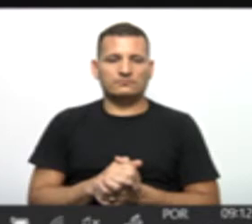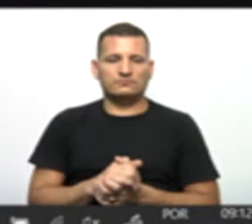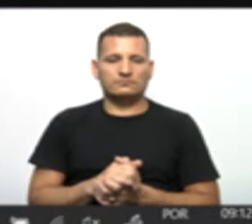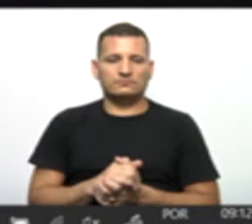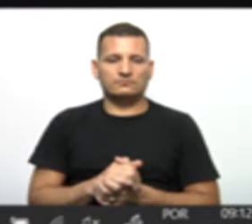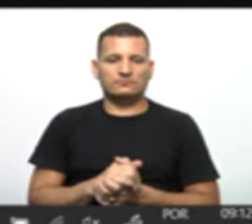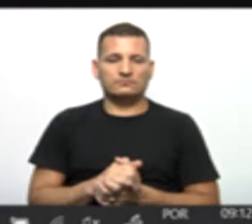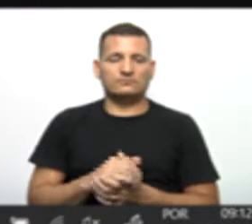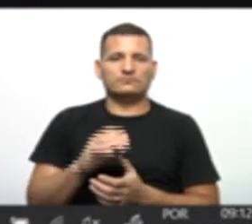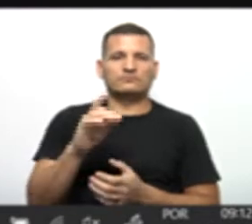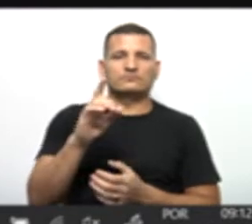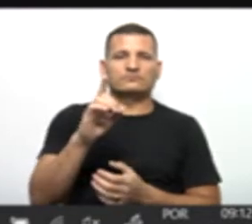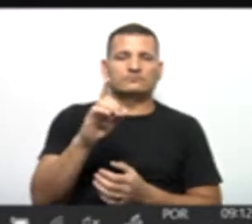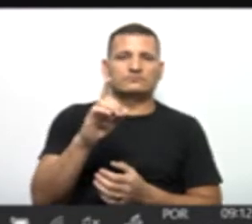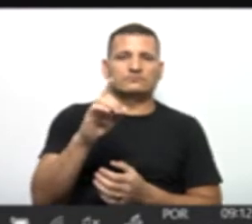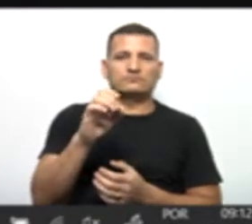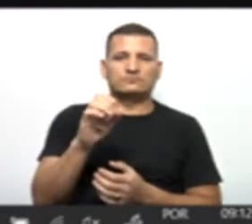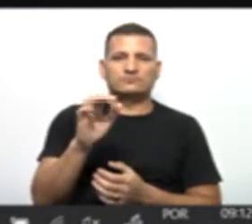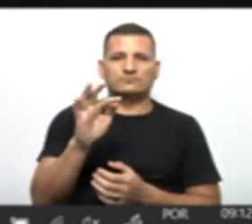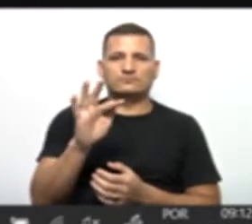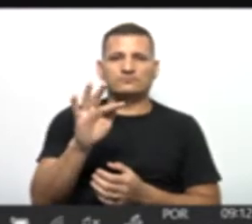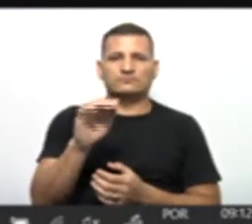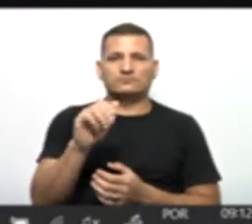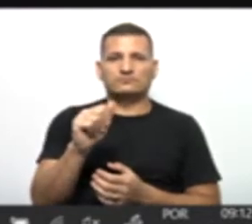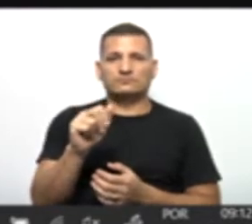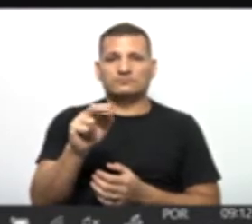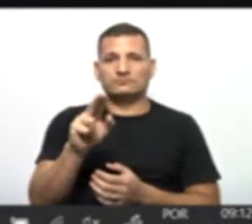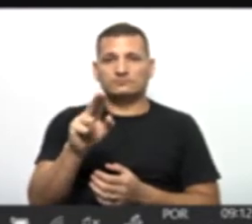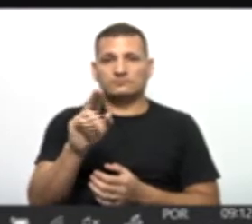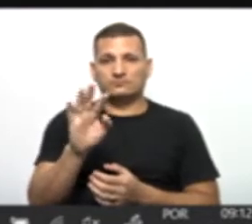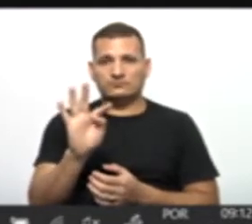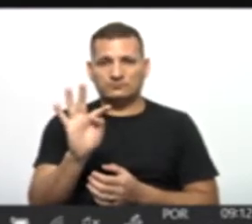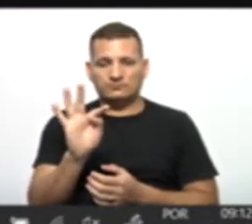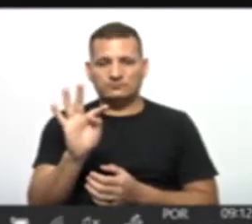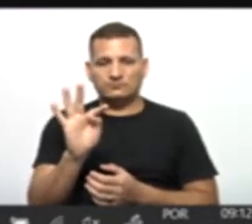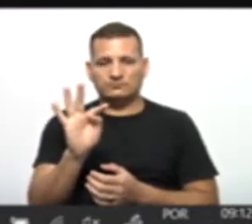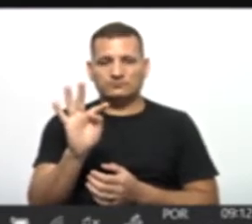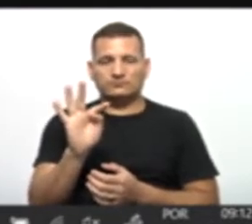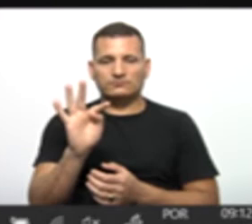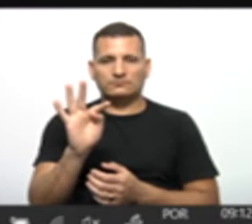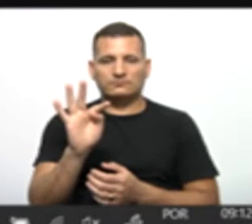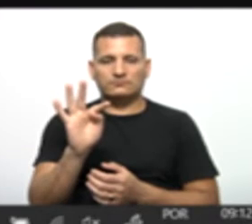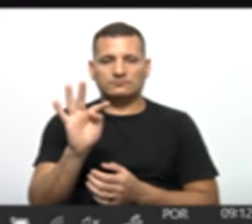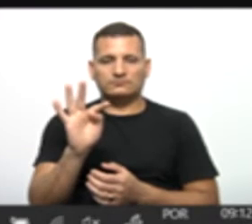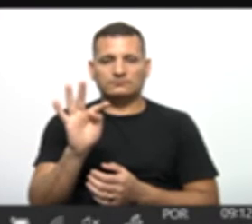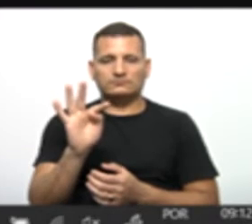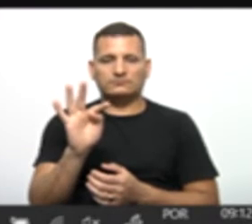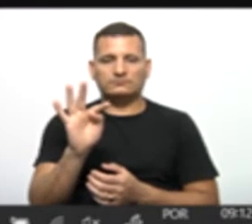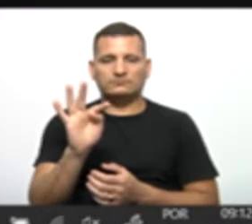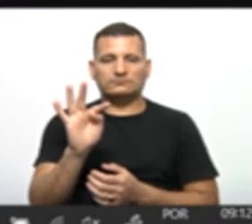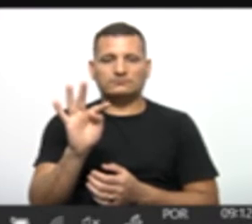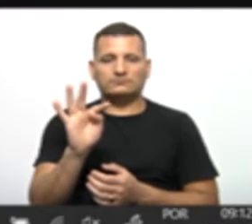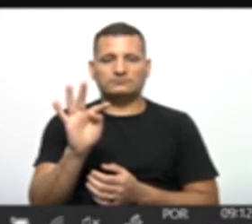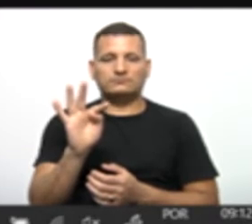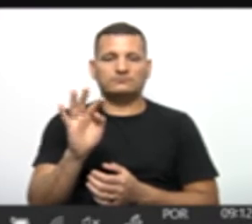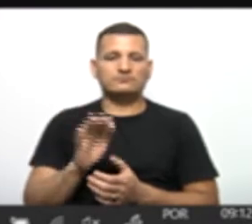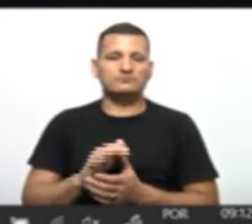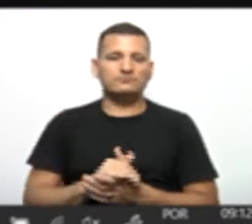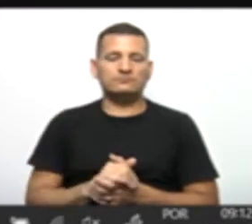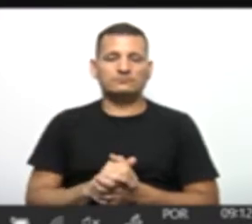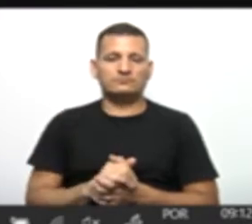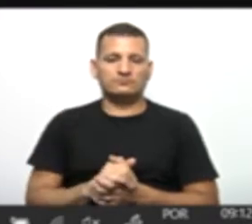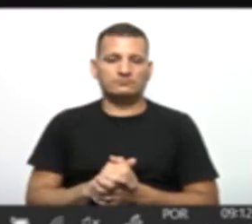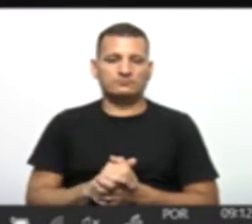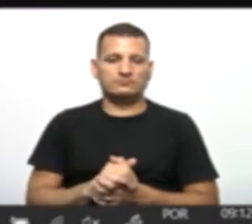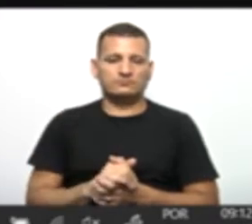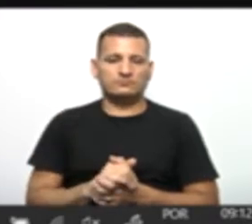O default, pessoal, é o seguinte. Se eu não definir qual é o padrão que vai ter em cada um desses atributos,